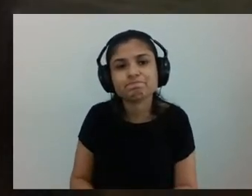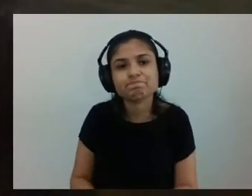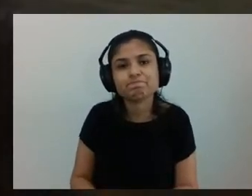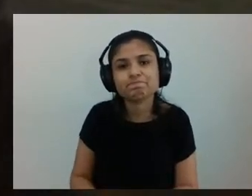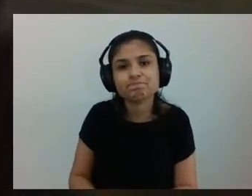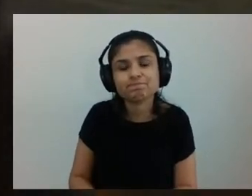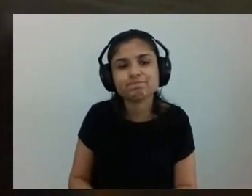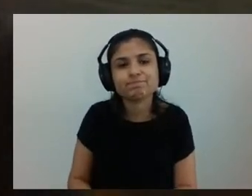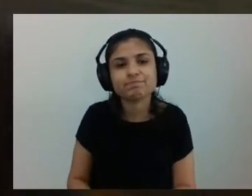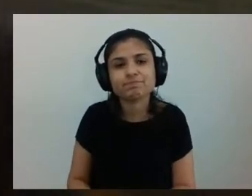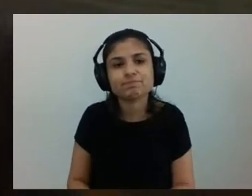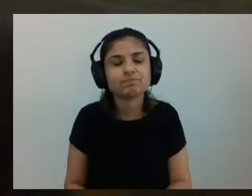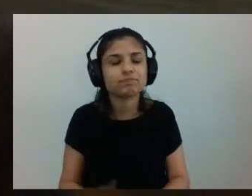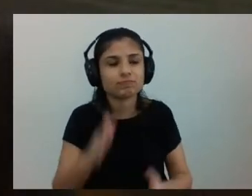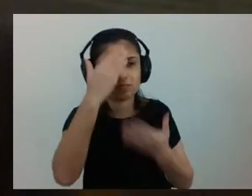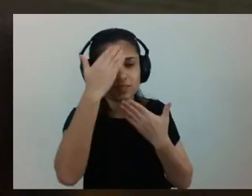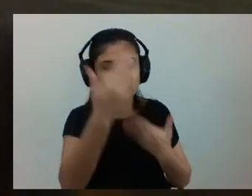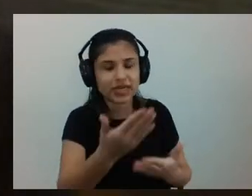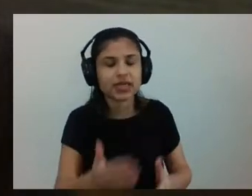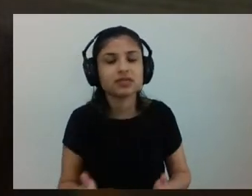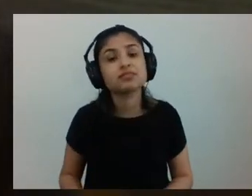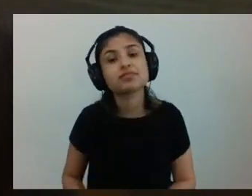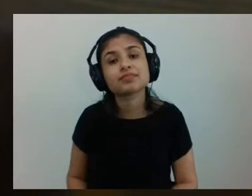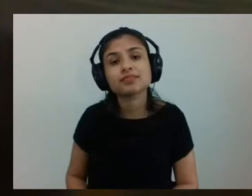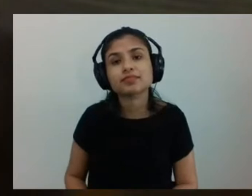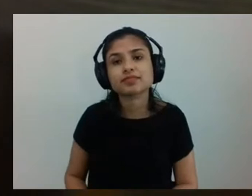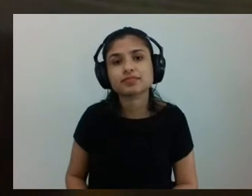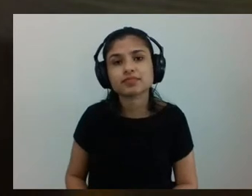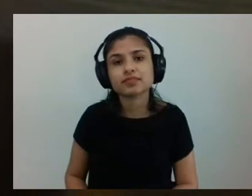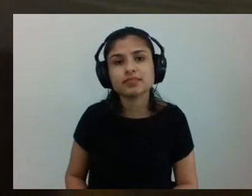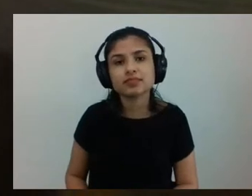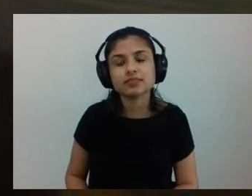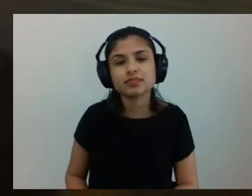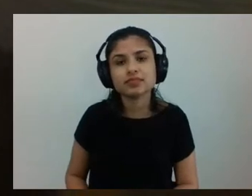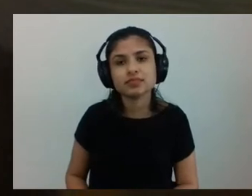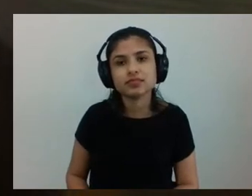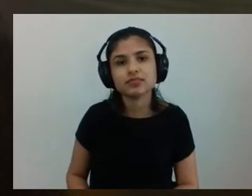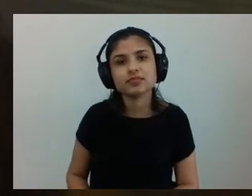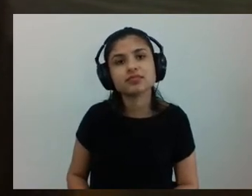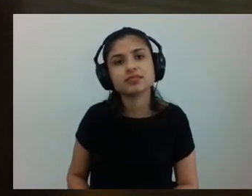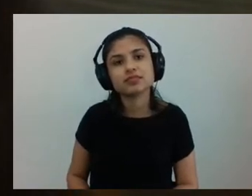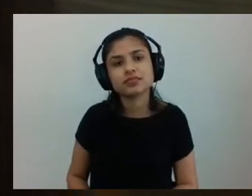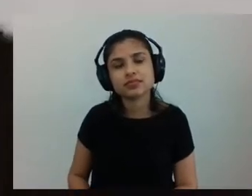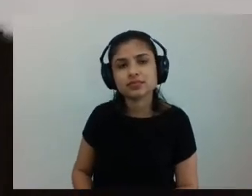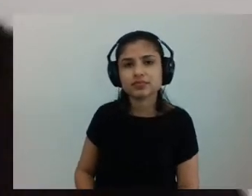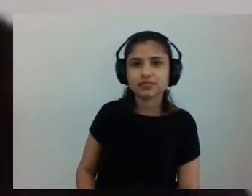Muito obrigada. Agora eu passo a palavra para...